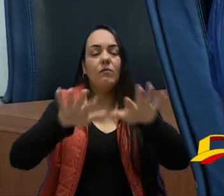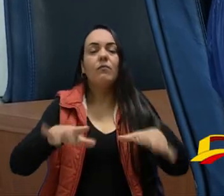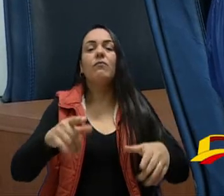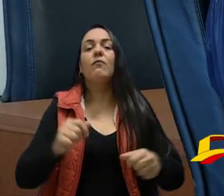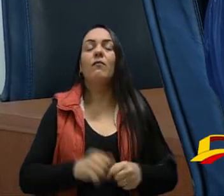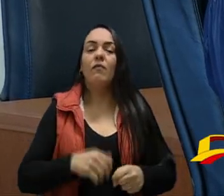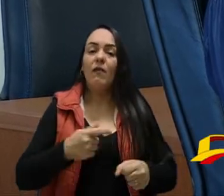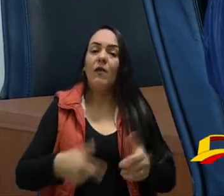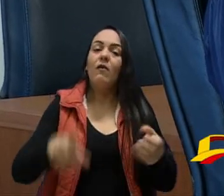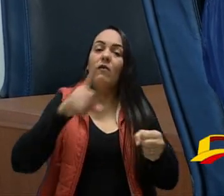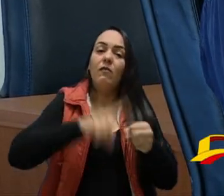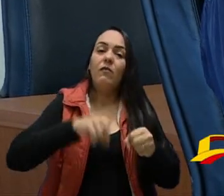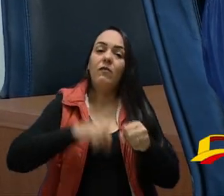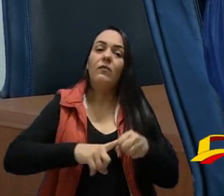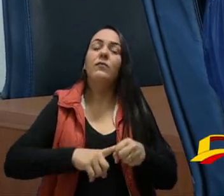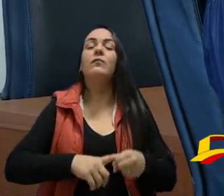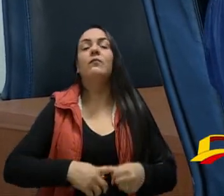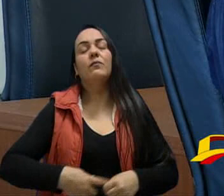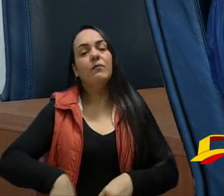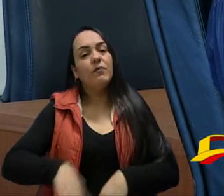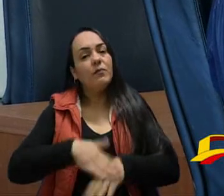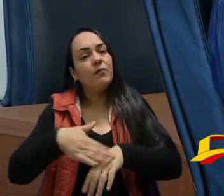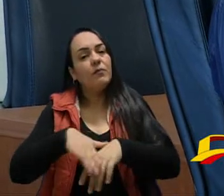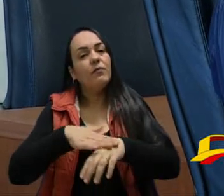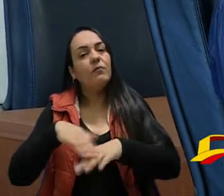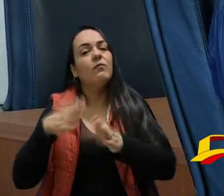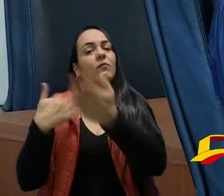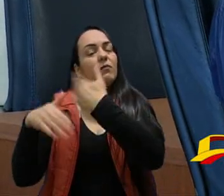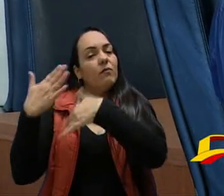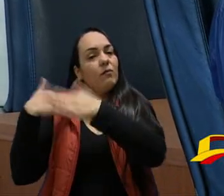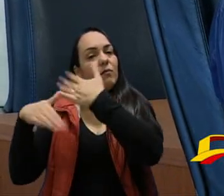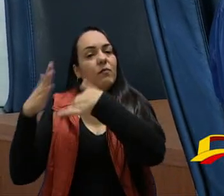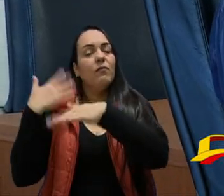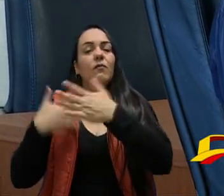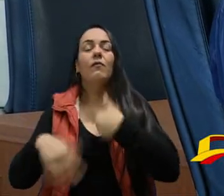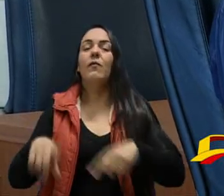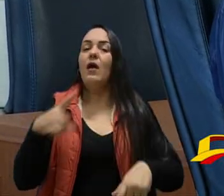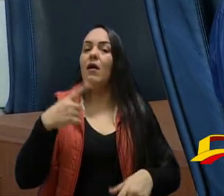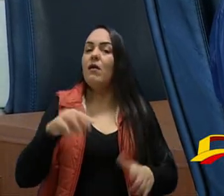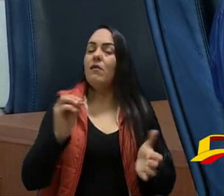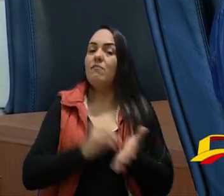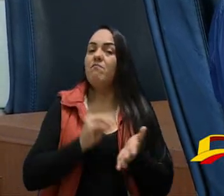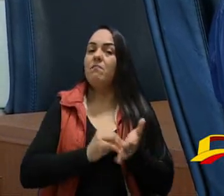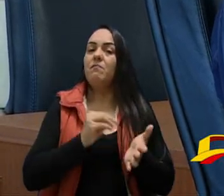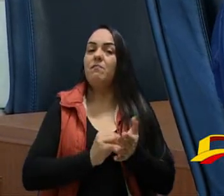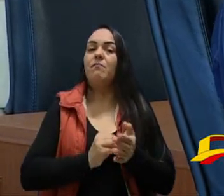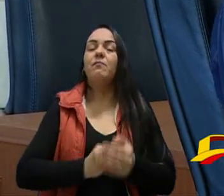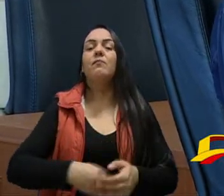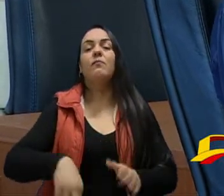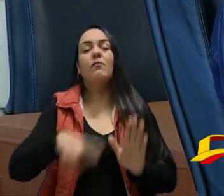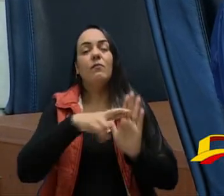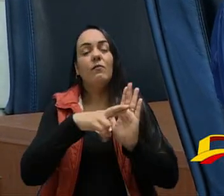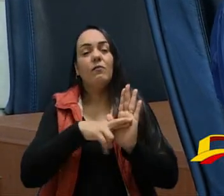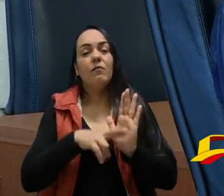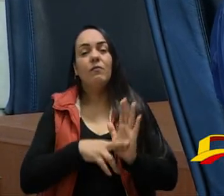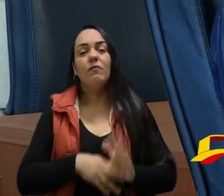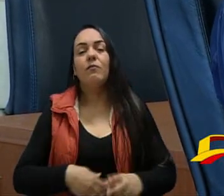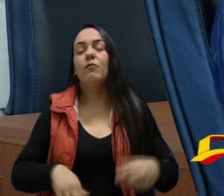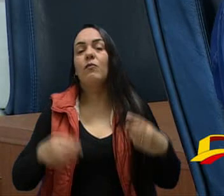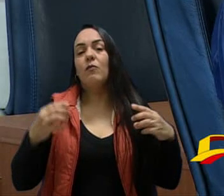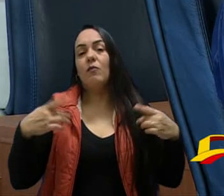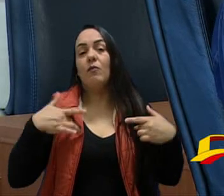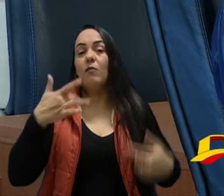conversado anteriormente porque na verdade tu é um forte recursos para a saúde a hiperfunção da